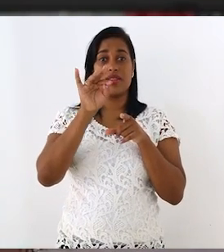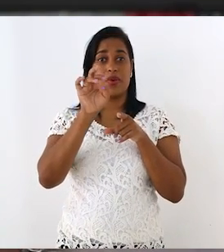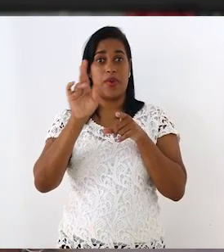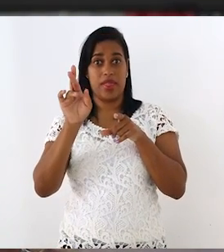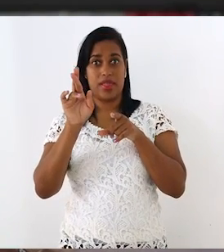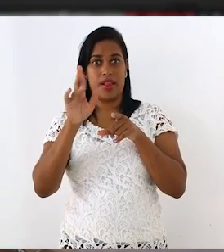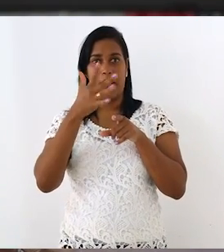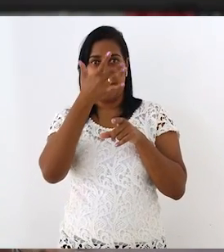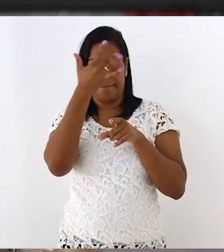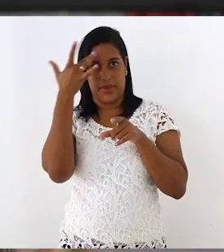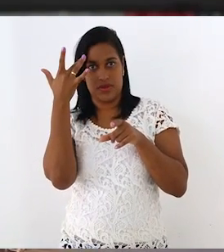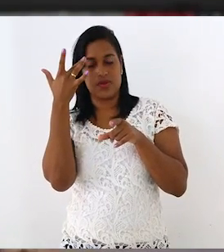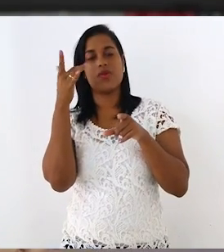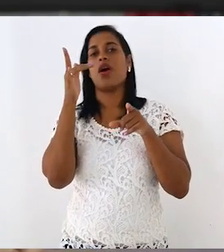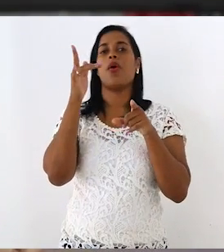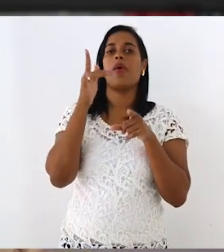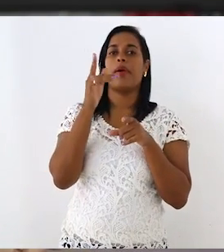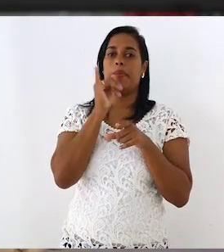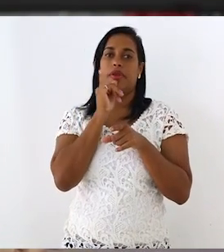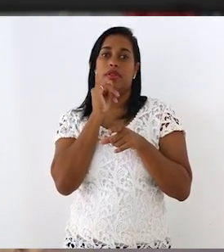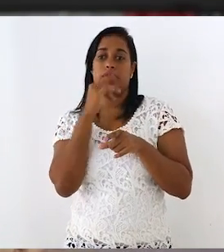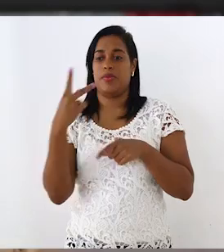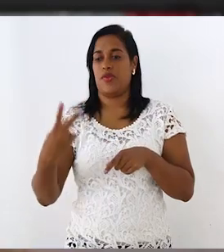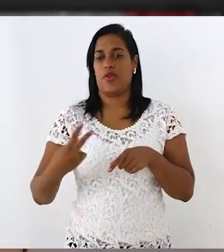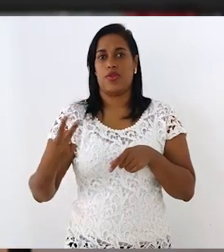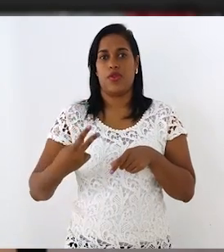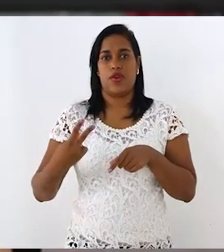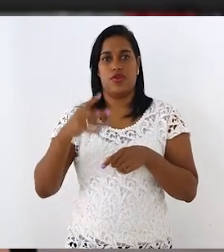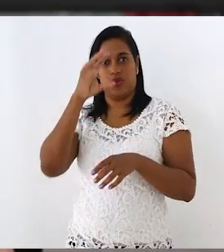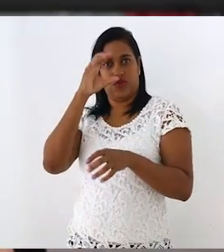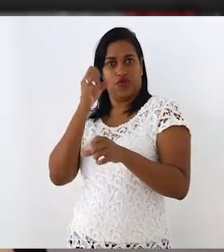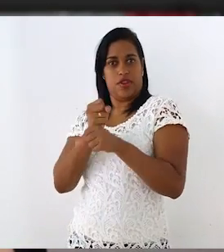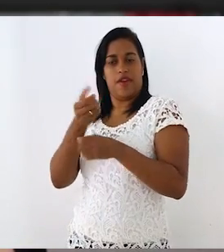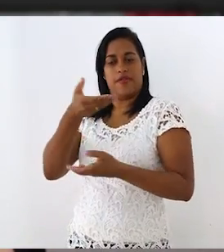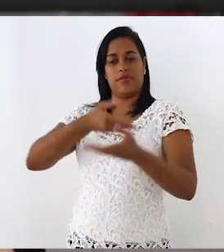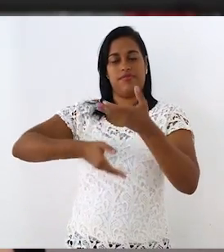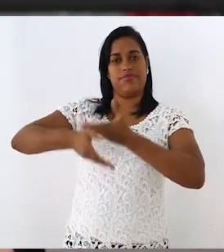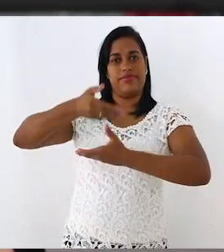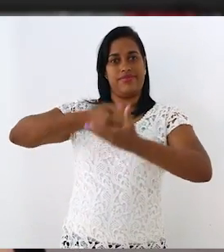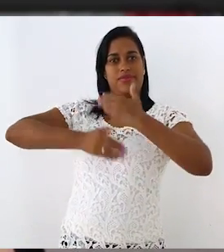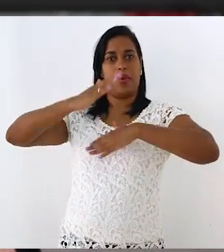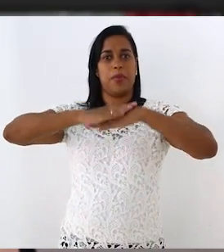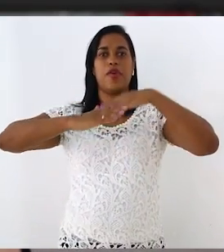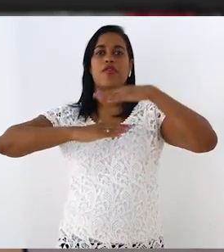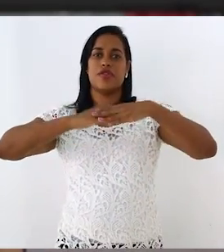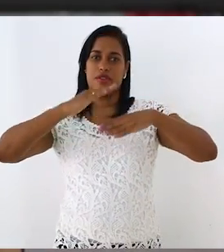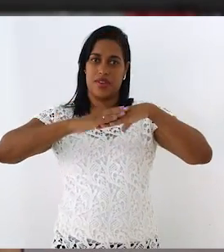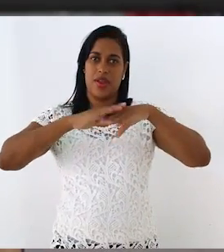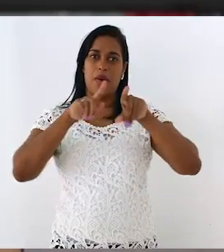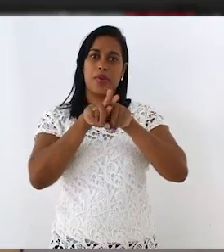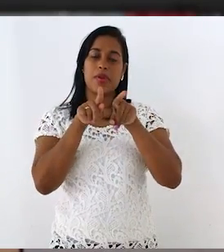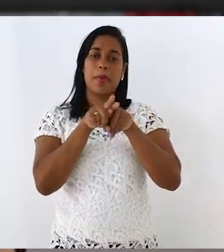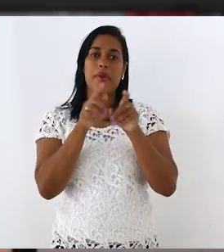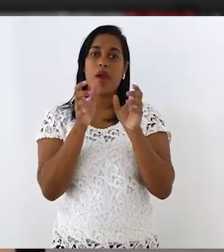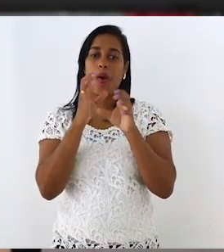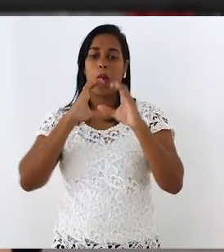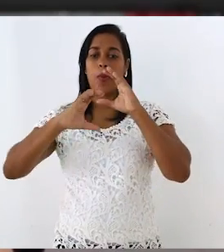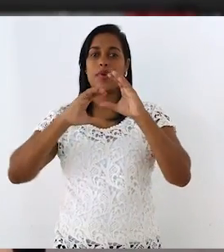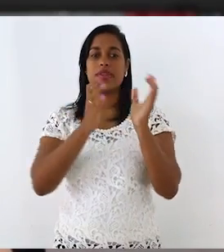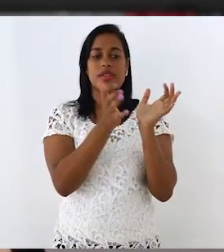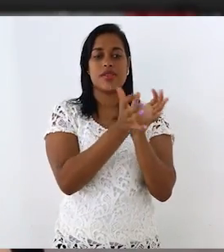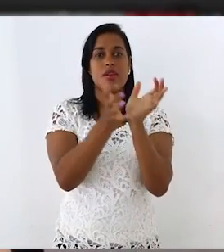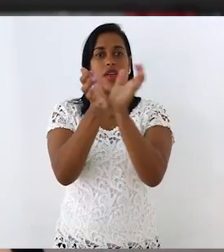indivíduo e outra pessoa. A comunicação também em grupos e